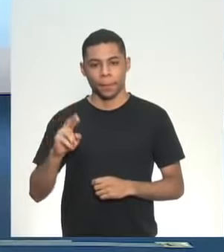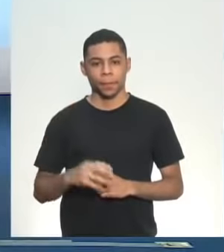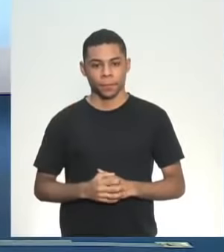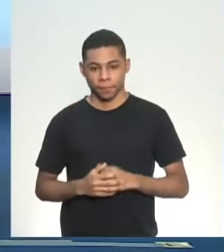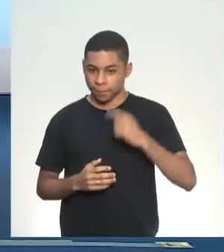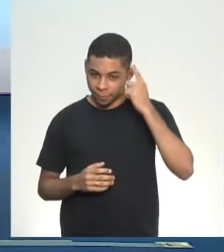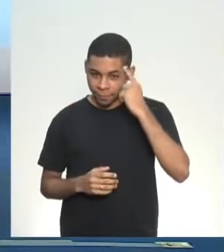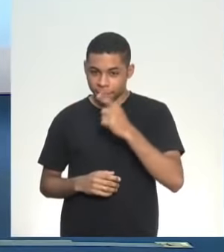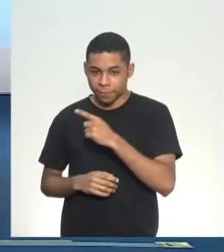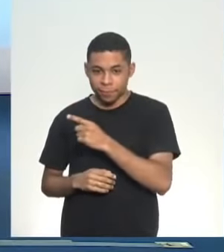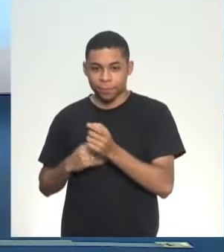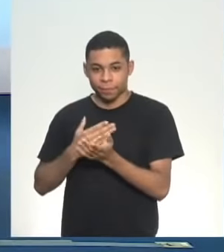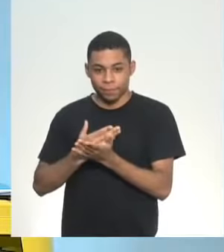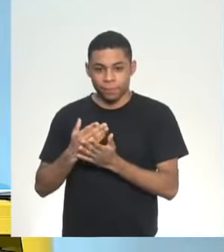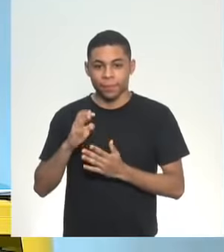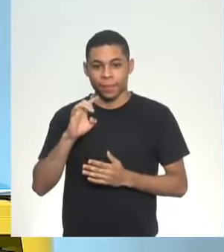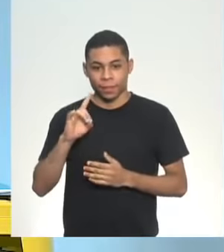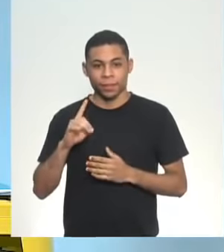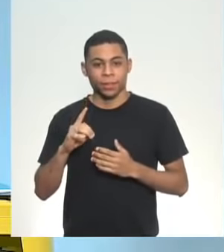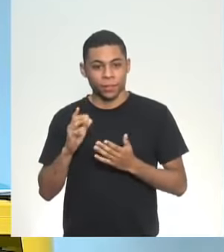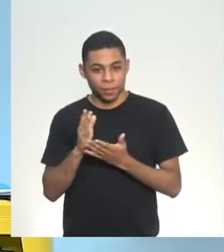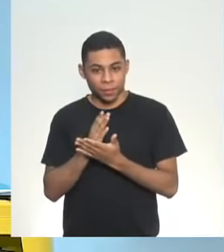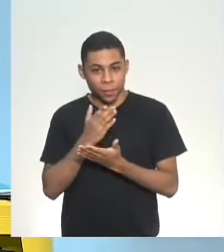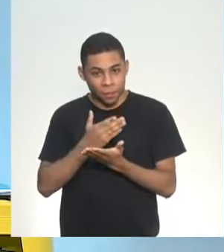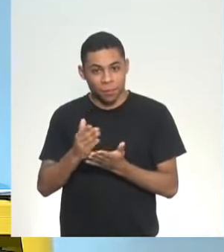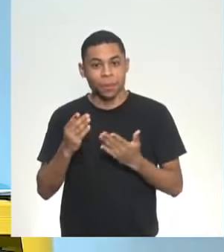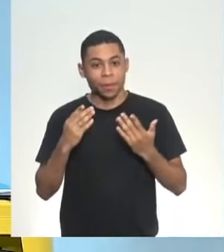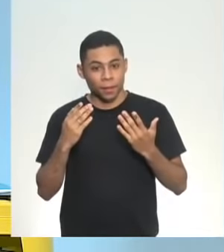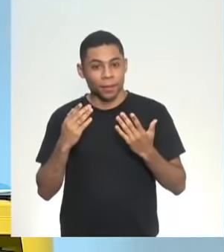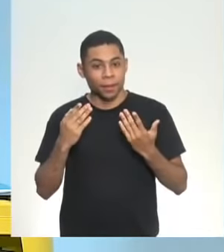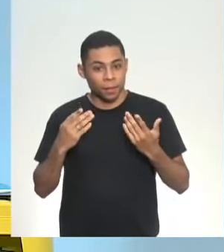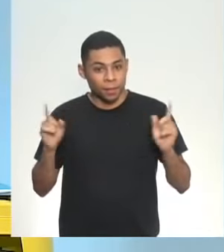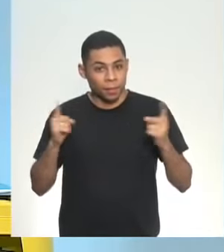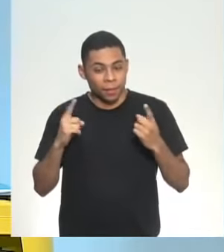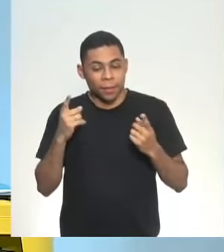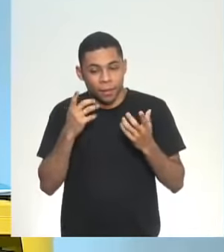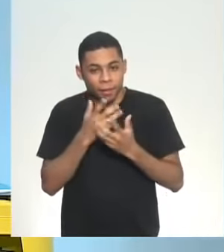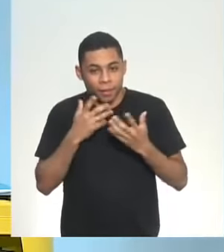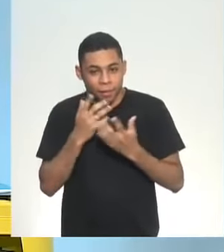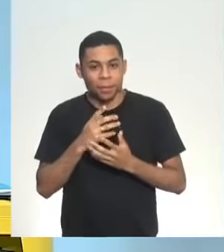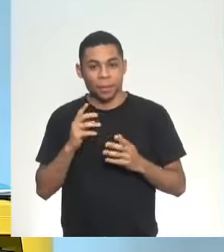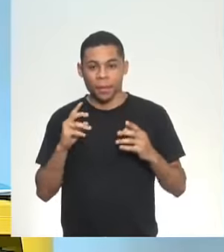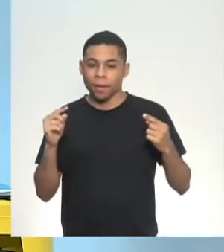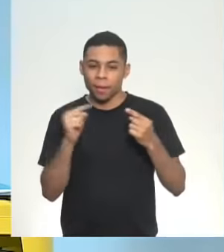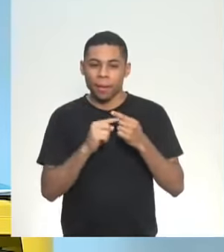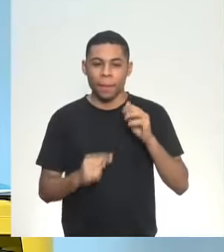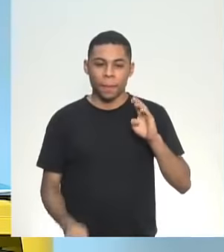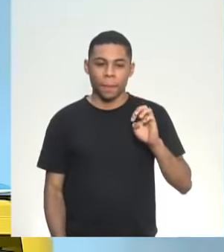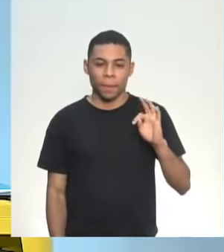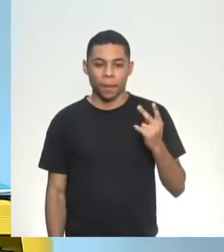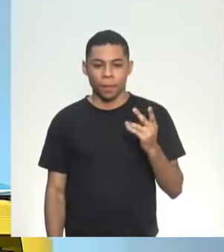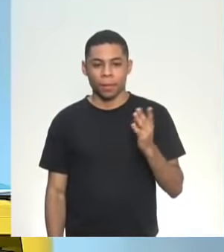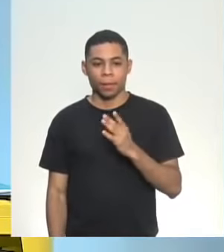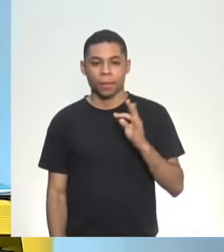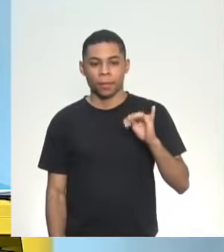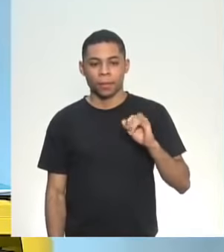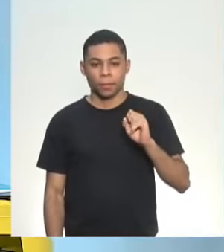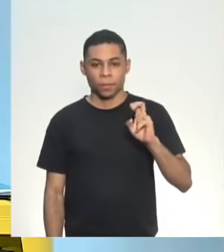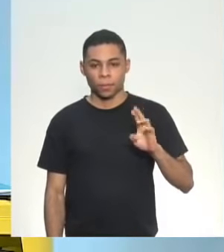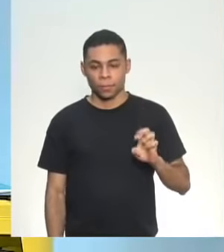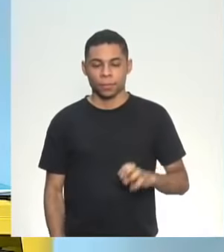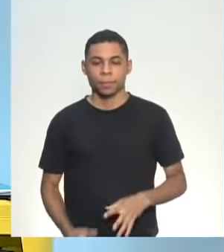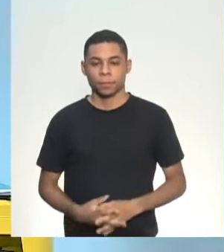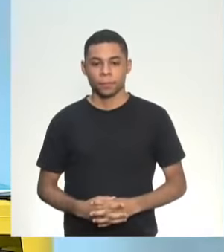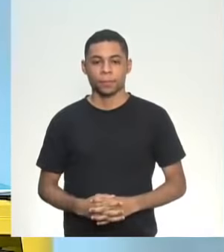cantou lá no começo que toalha preparar um sinônimo para 10 tychus então a gente pode ter essas duas palavrinhas aí dá a